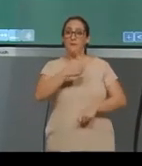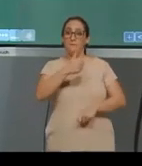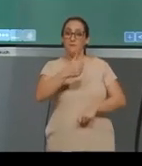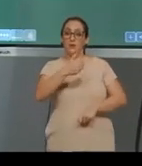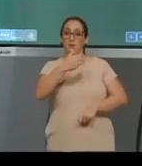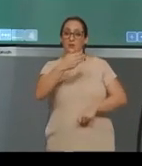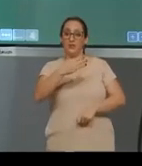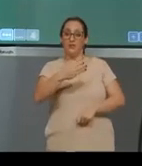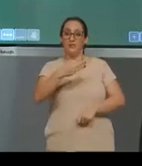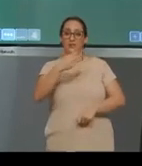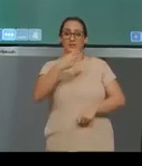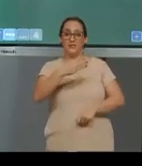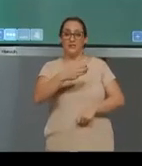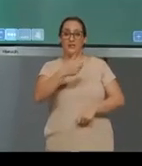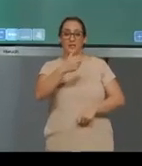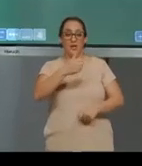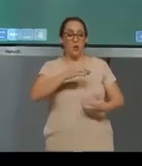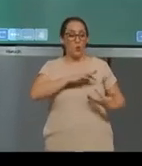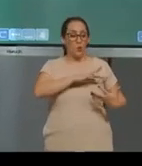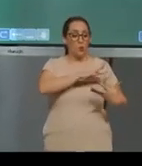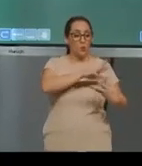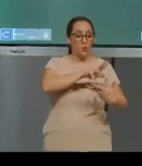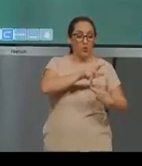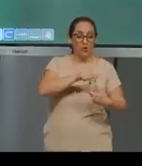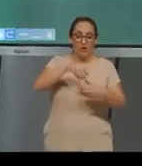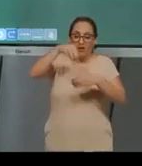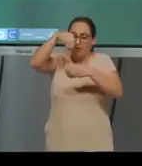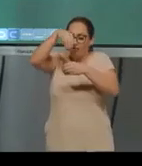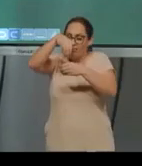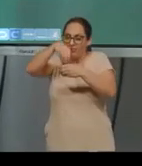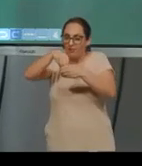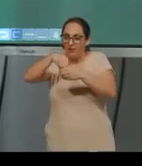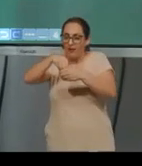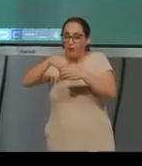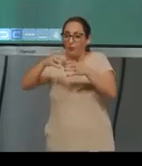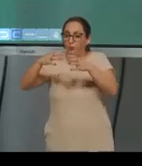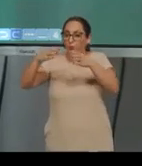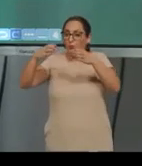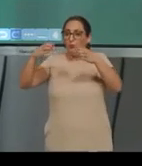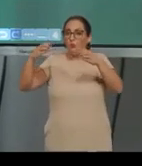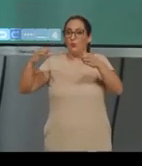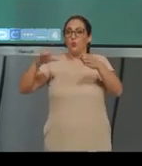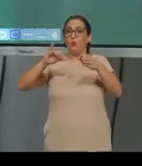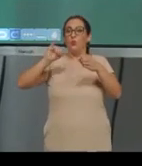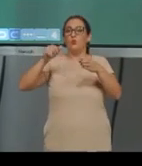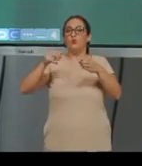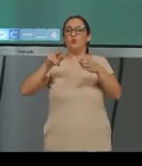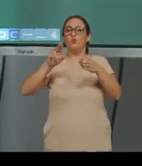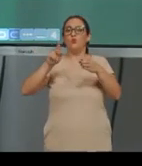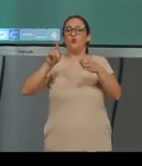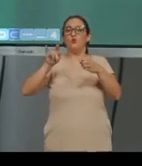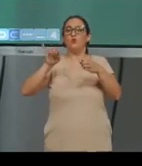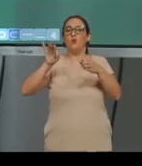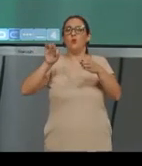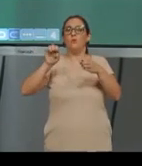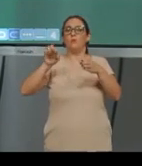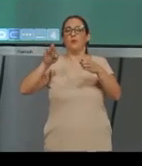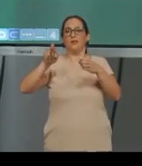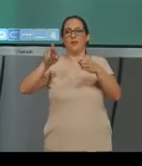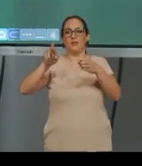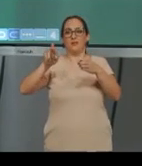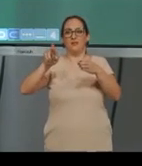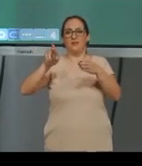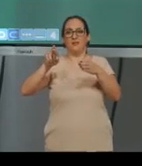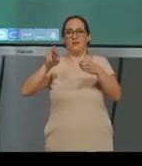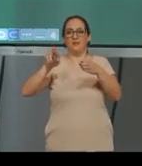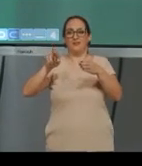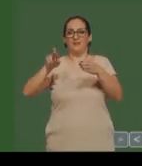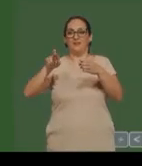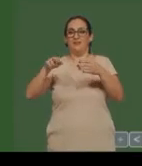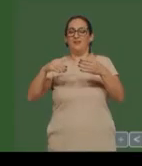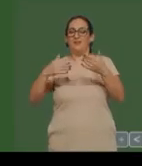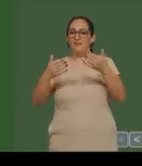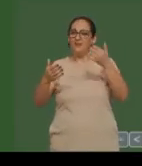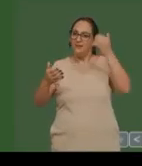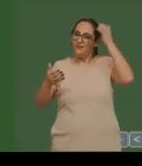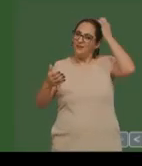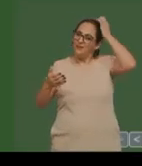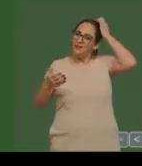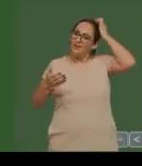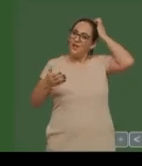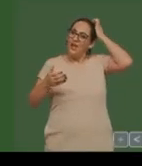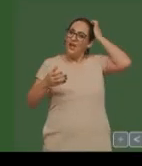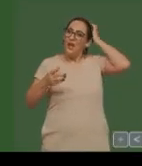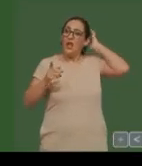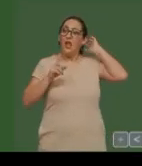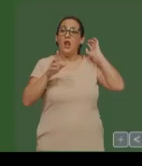1.331 terras dentro de Júpiter. Tá? Só esclarecendo, gente, que isso é volume, tá? Não é como se você pegasse a bolinha e colocasse lá dentro, não, né? Senão vai sobrar